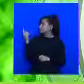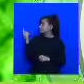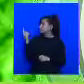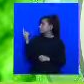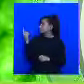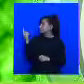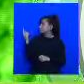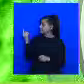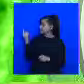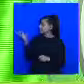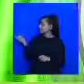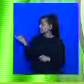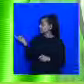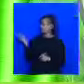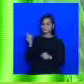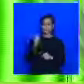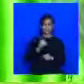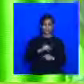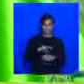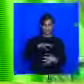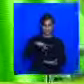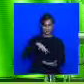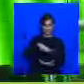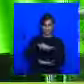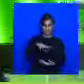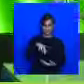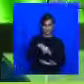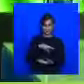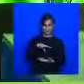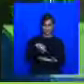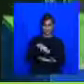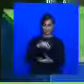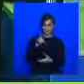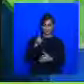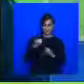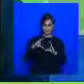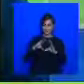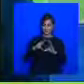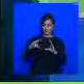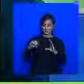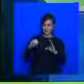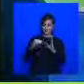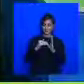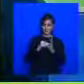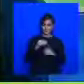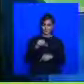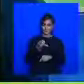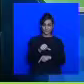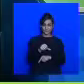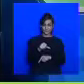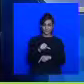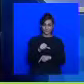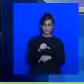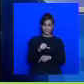posicionada. Valendo. Globo recarregado, embaralhando, 10 bolas numeradas de 0 a 9.